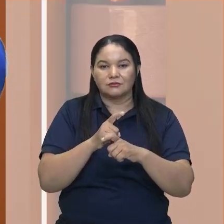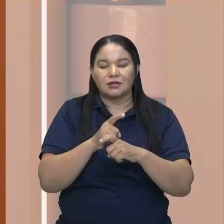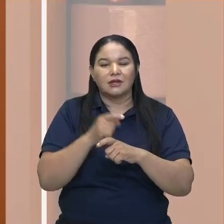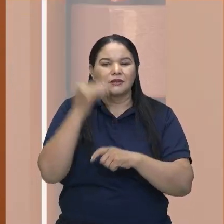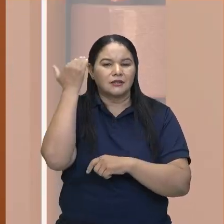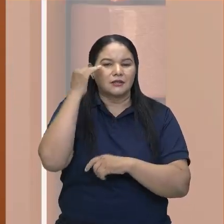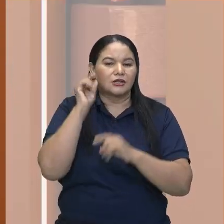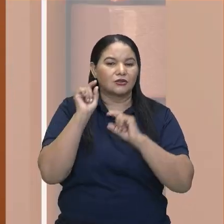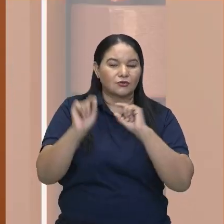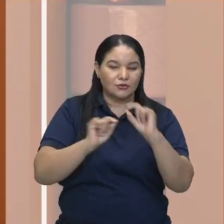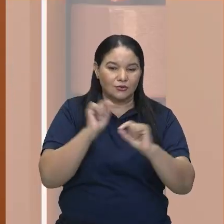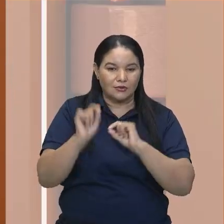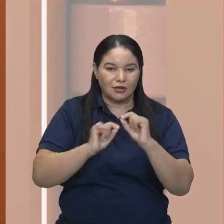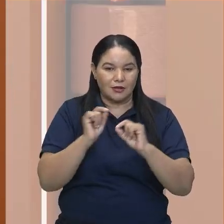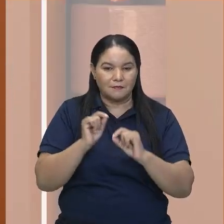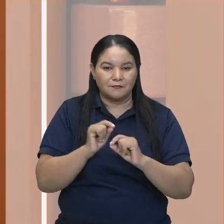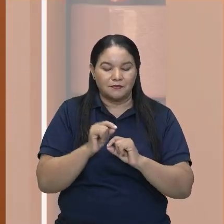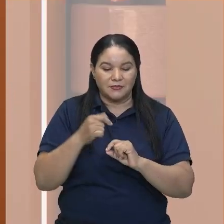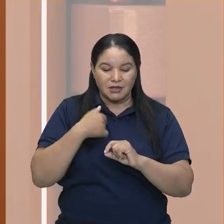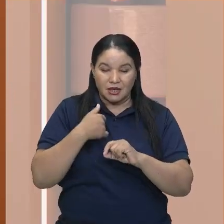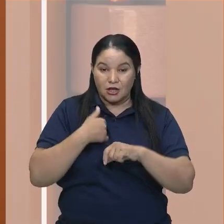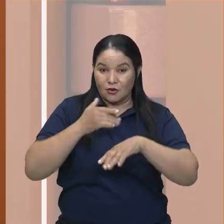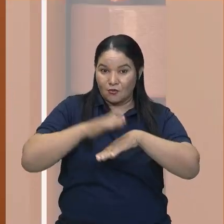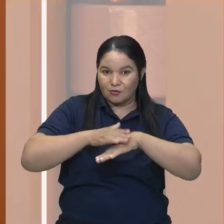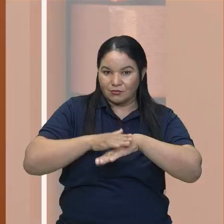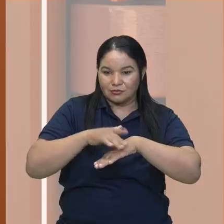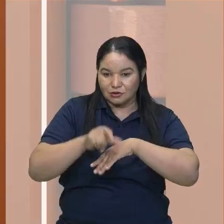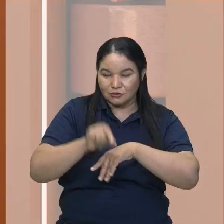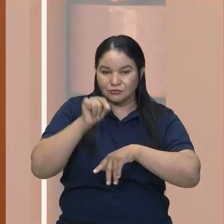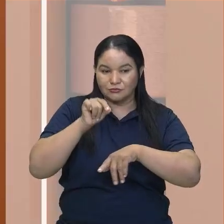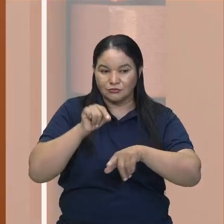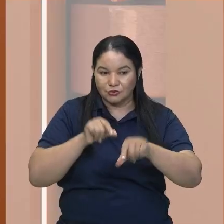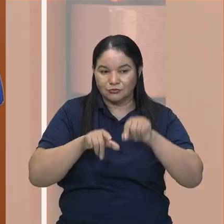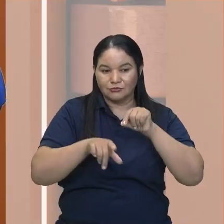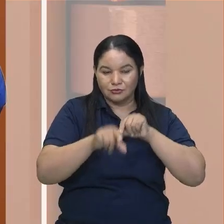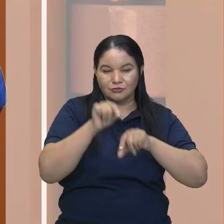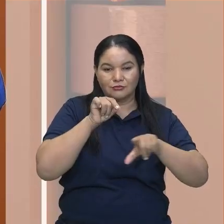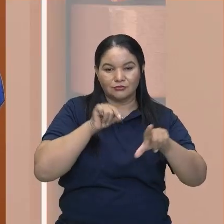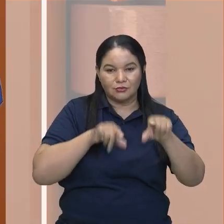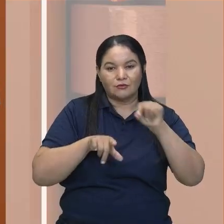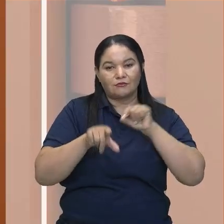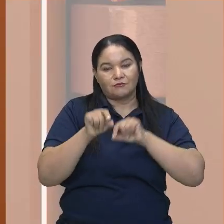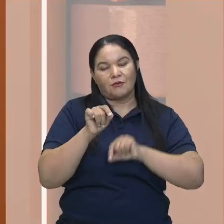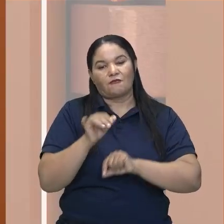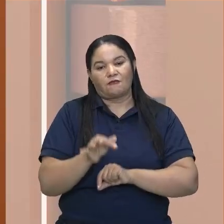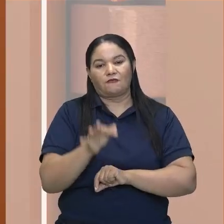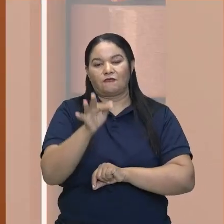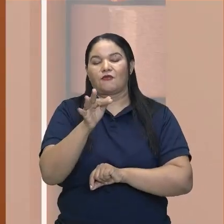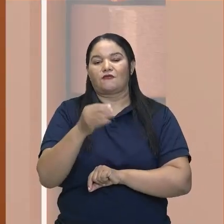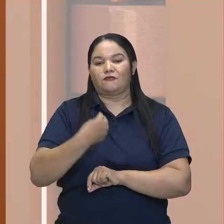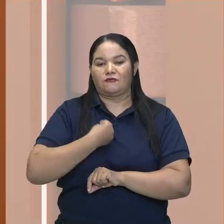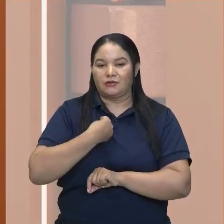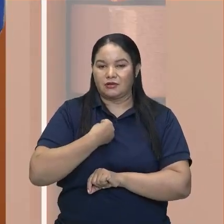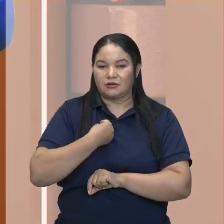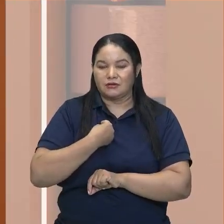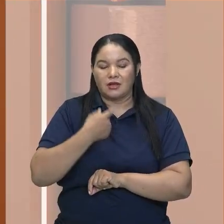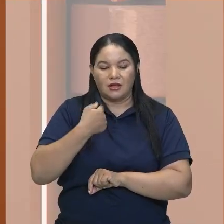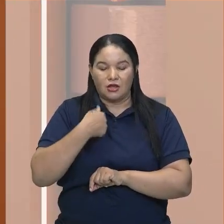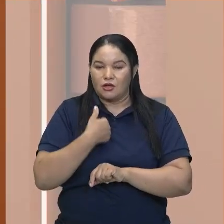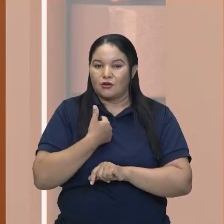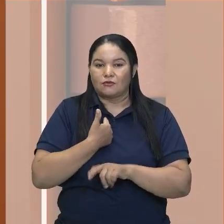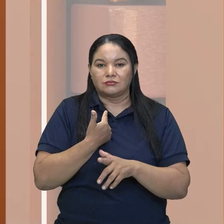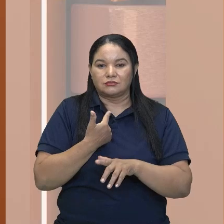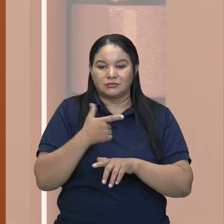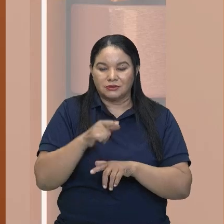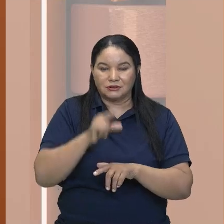cada escolha que eu faço, foi eu que fiz. Cada decisão que eu tomo, foi eu